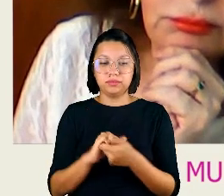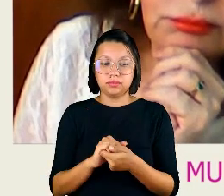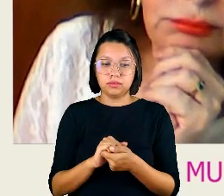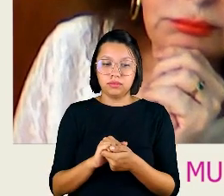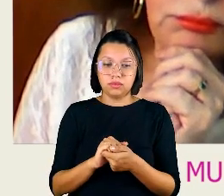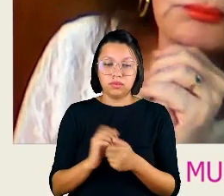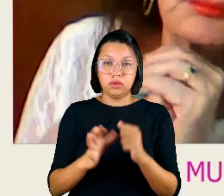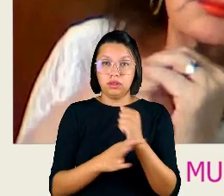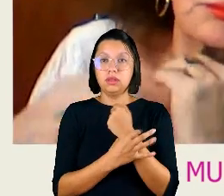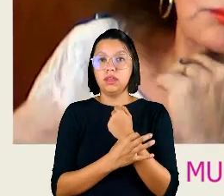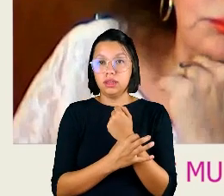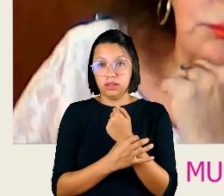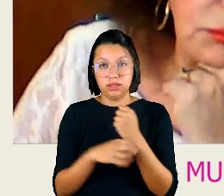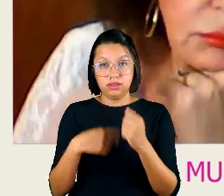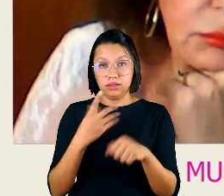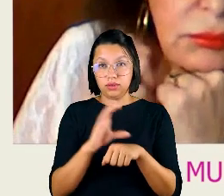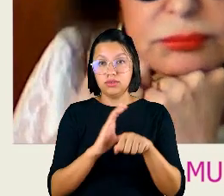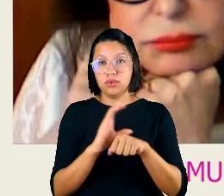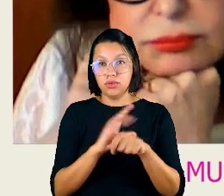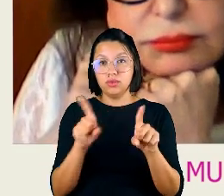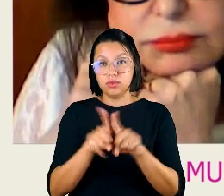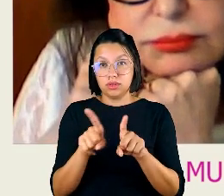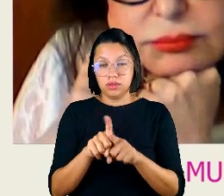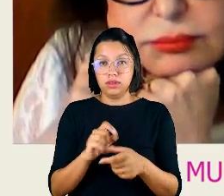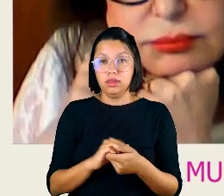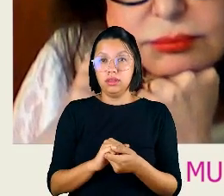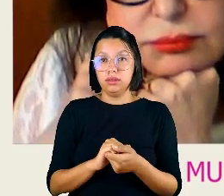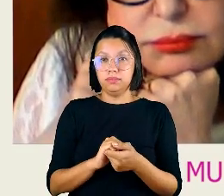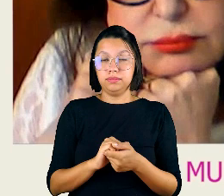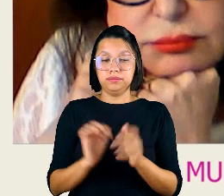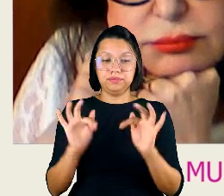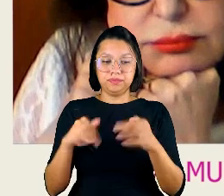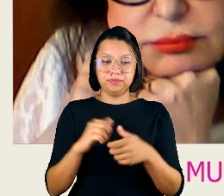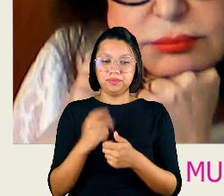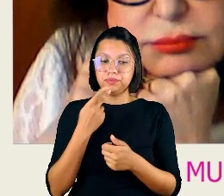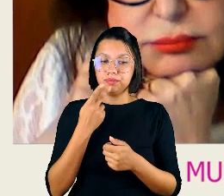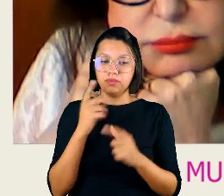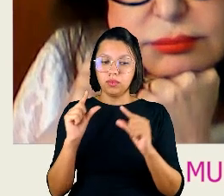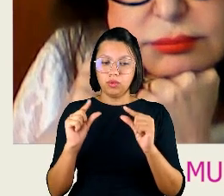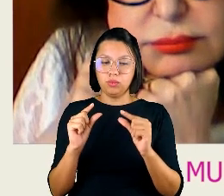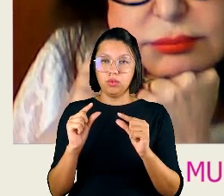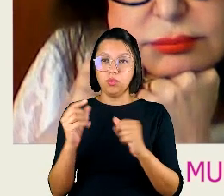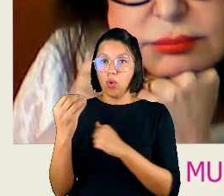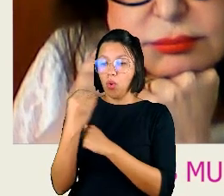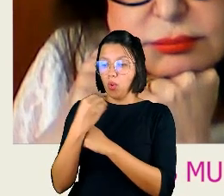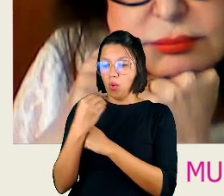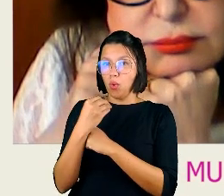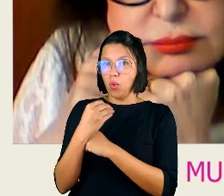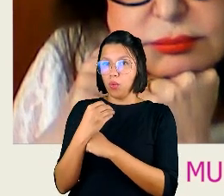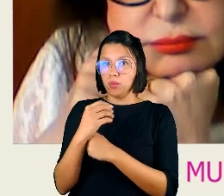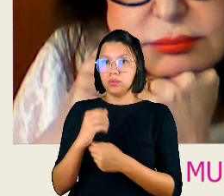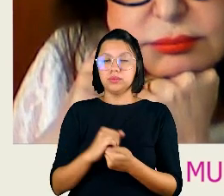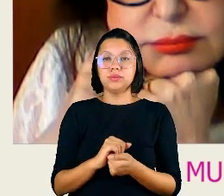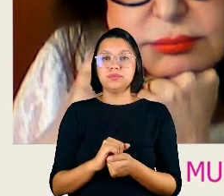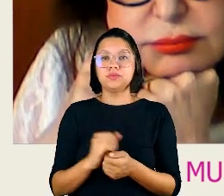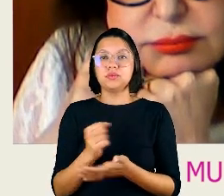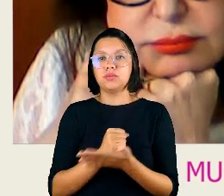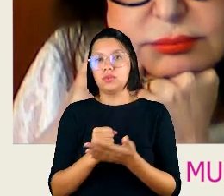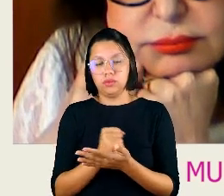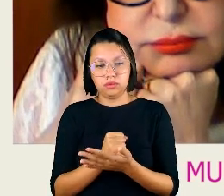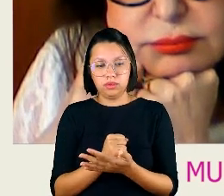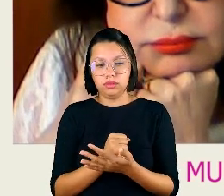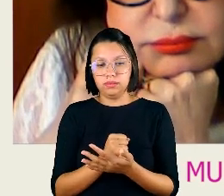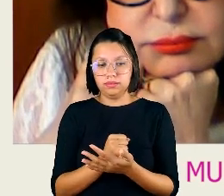Constituição também. Por fim, para falar um pouquinho de autocuidado, fundamental, a gente não teria que ser uma